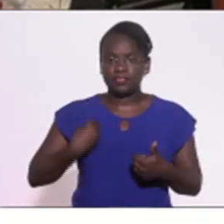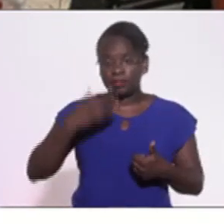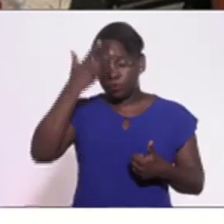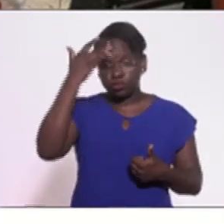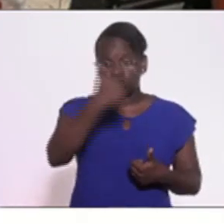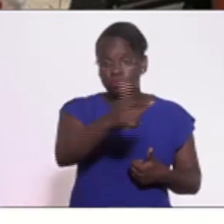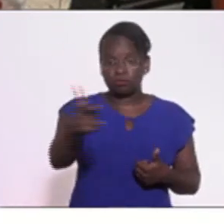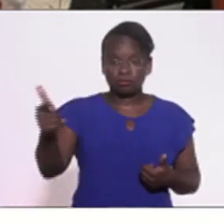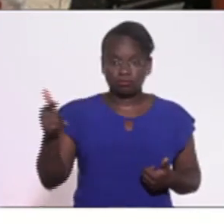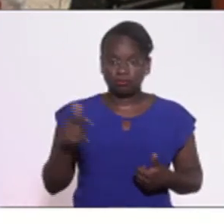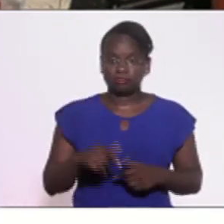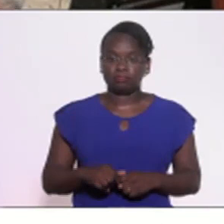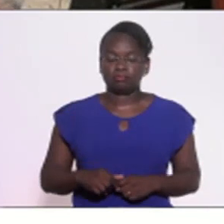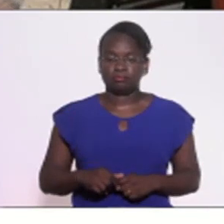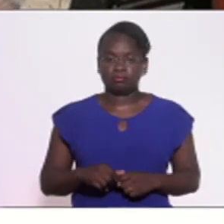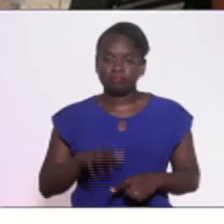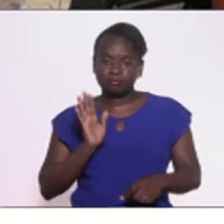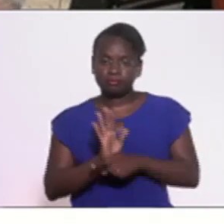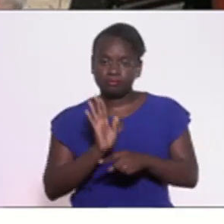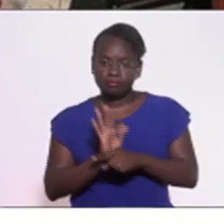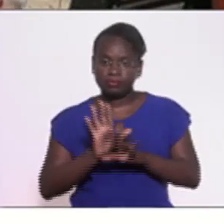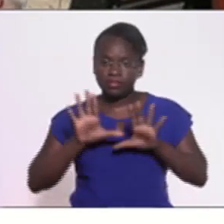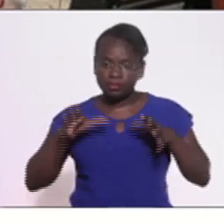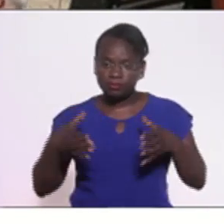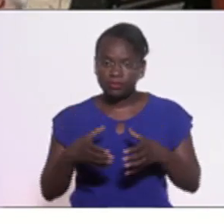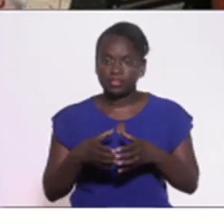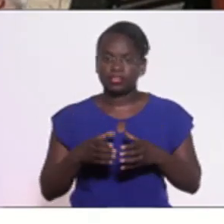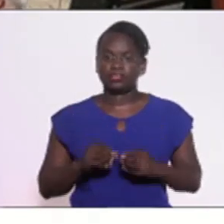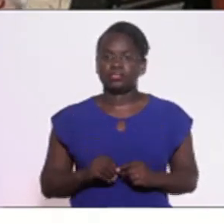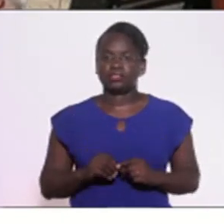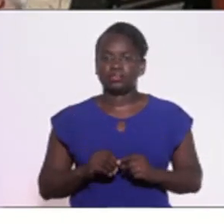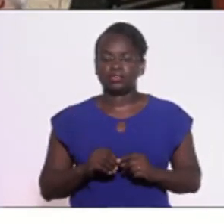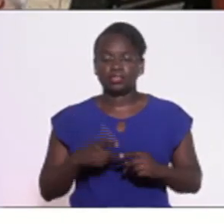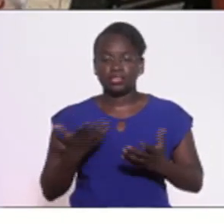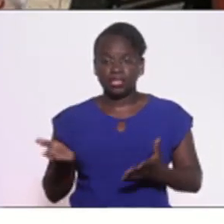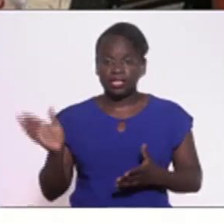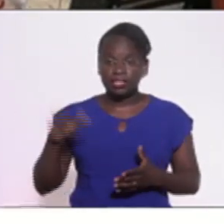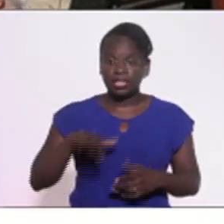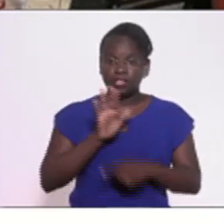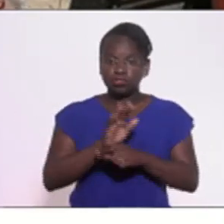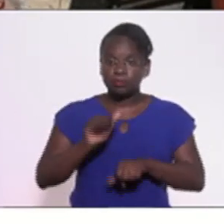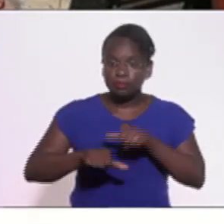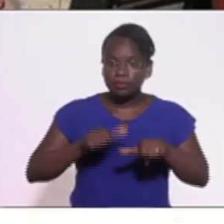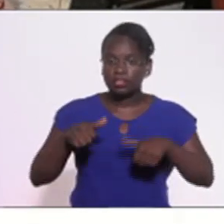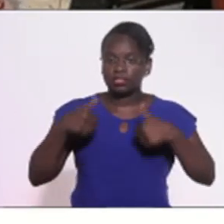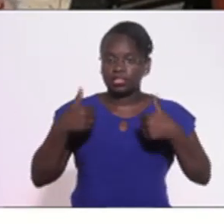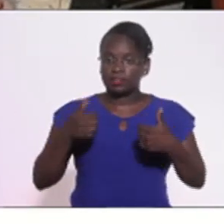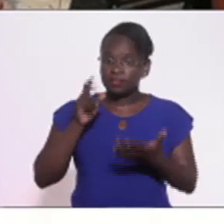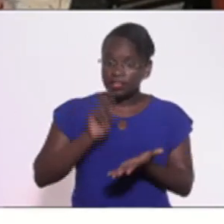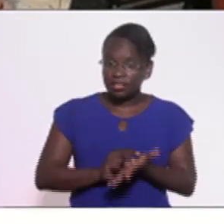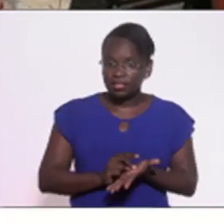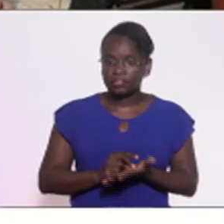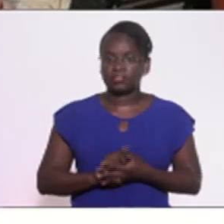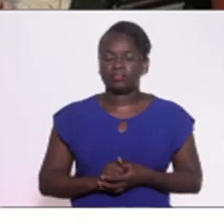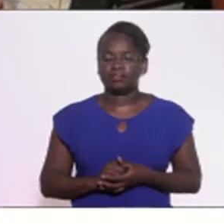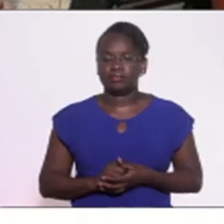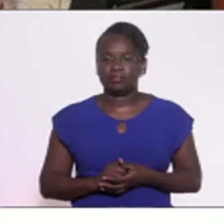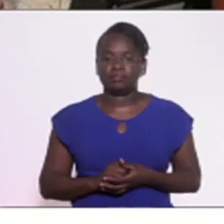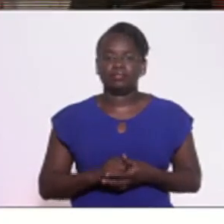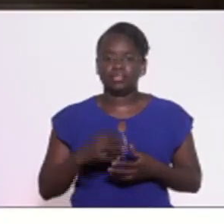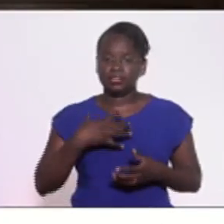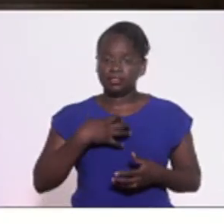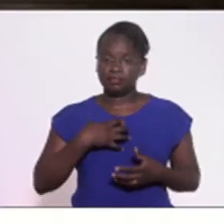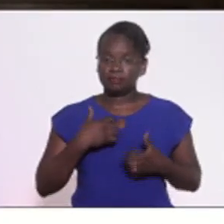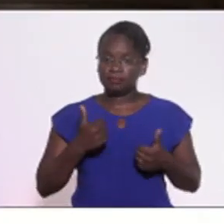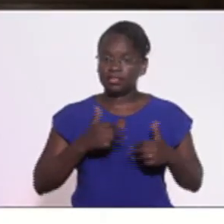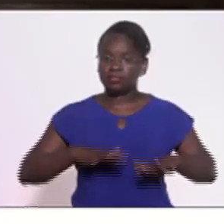outros, para defender a comunidade, para trazer melhorias reais e